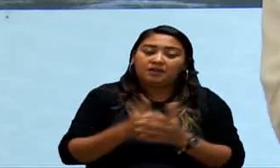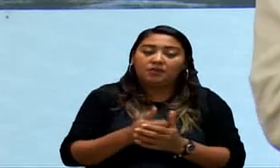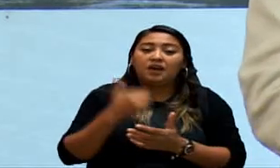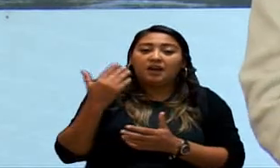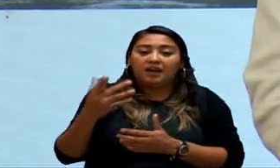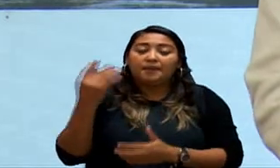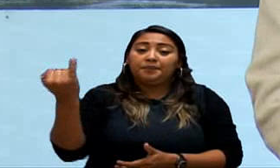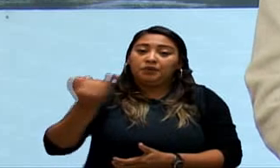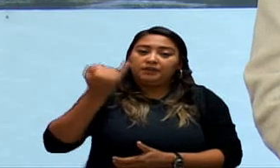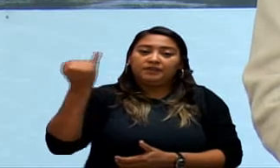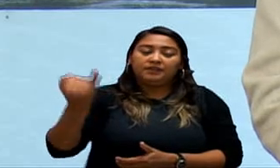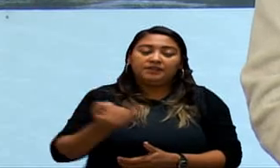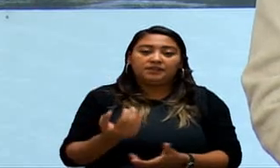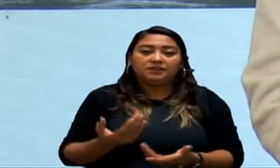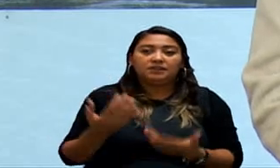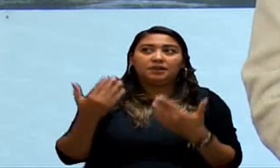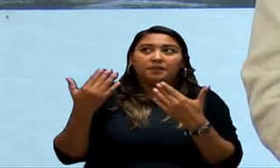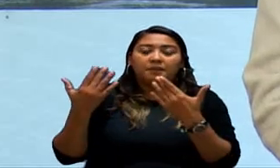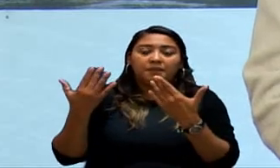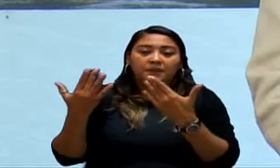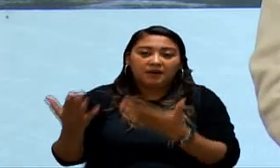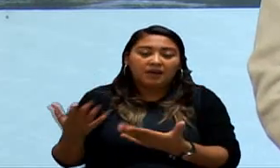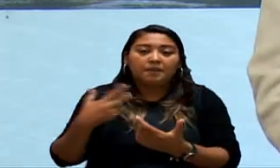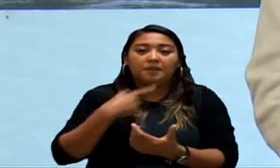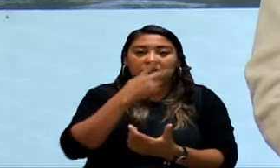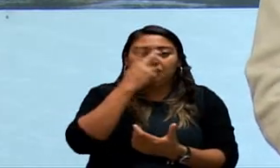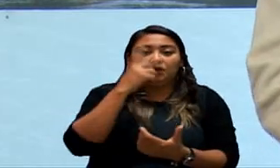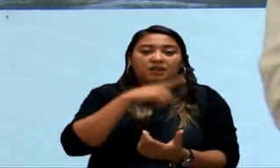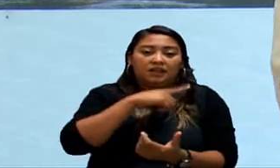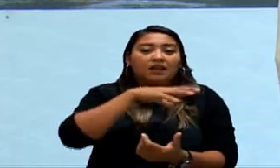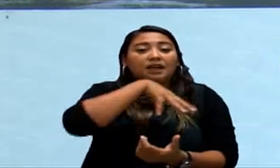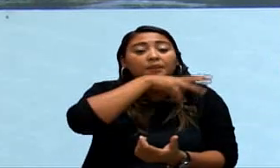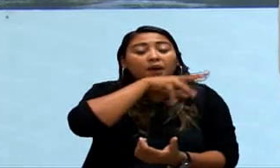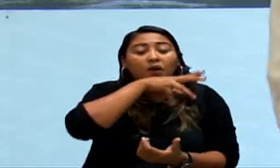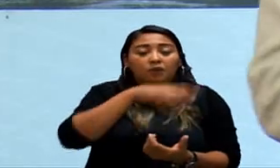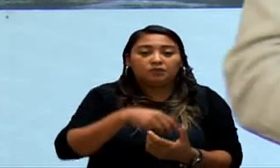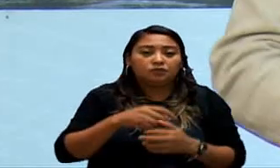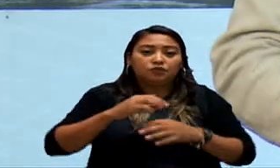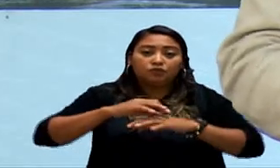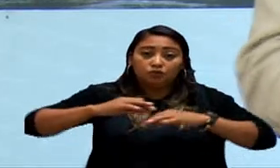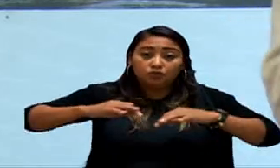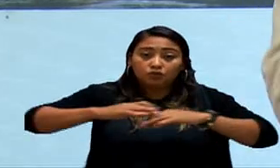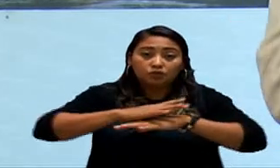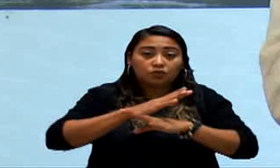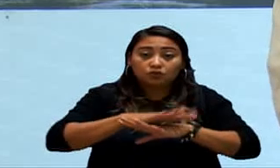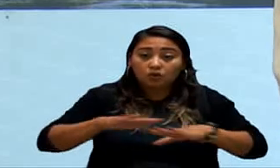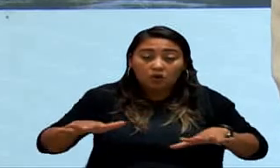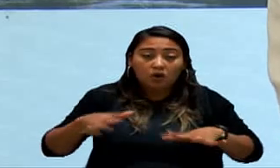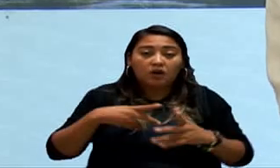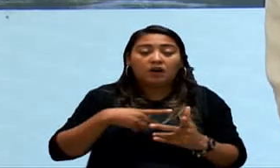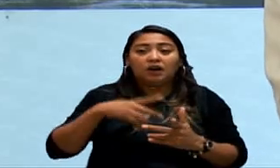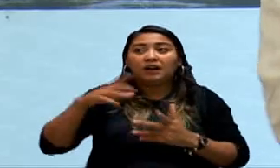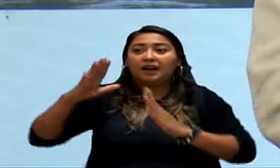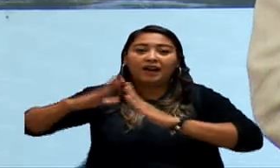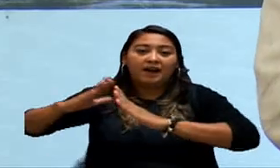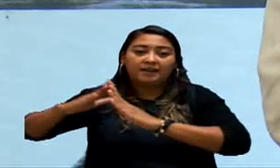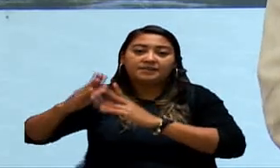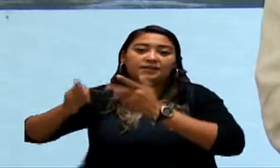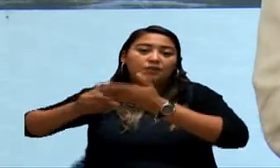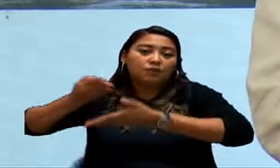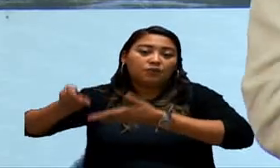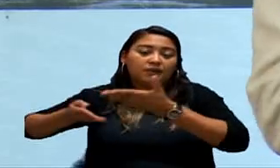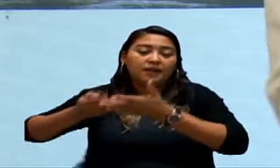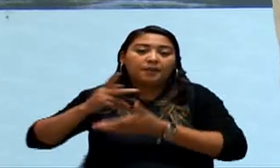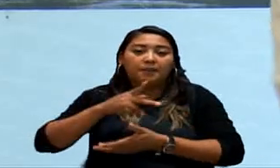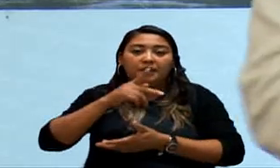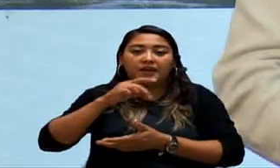tão importante, né, para quem tem o seu pet. Não só animais que seriam domésticos, no caso